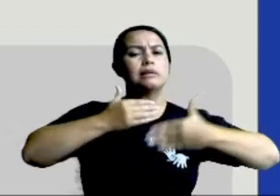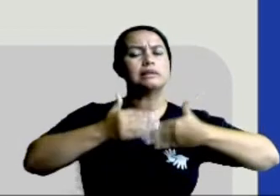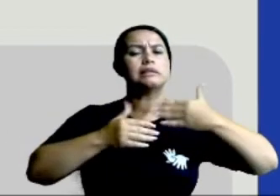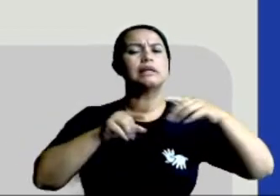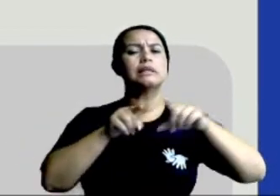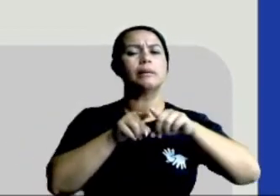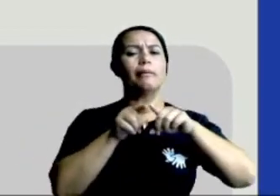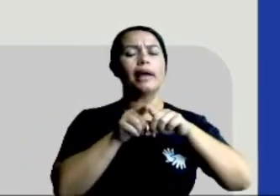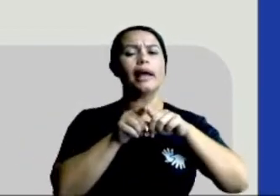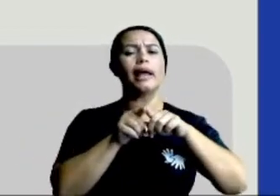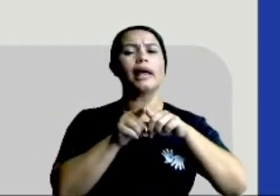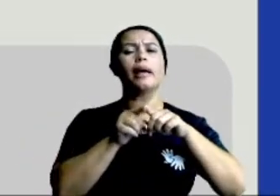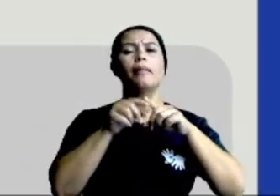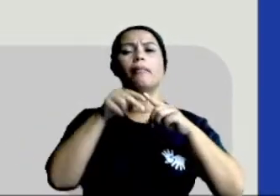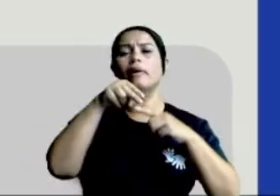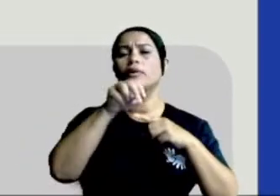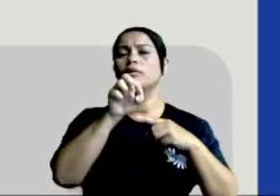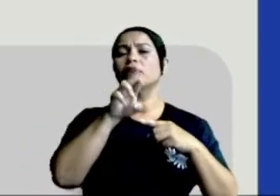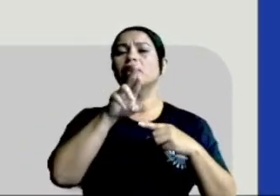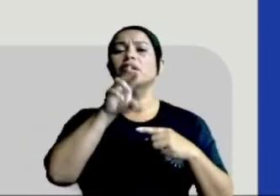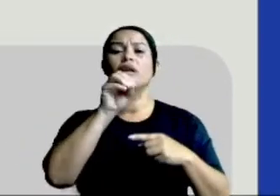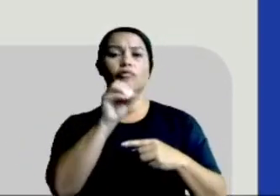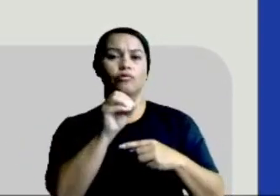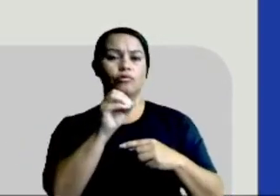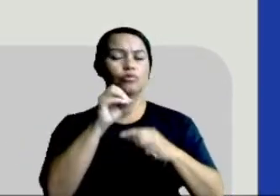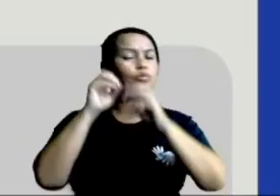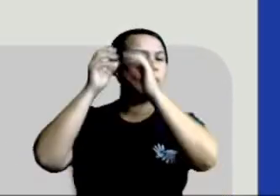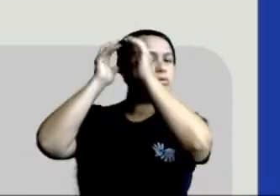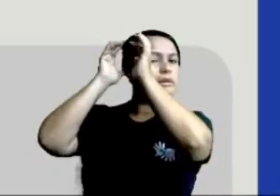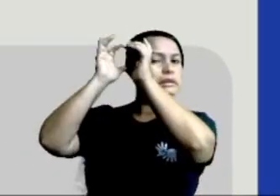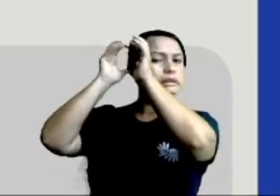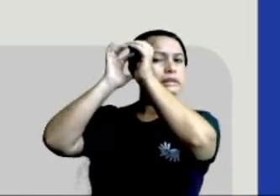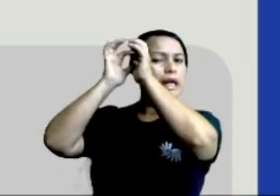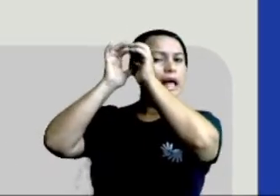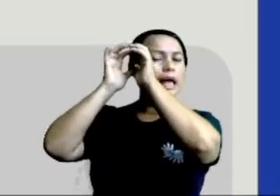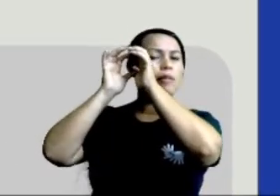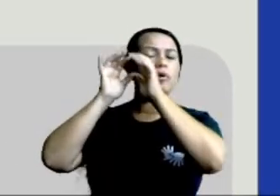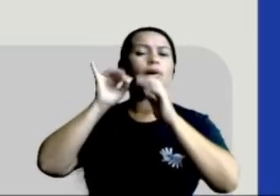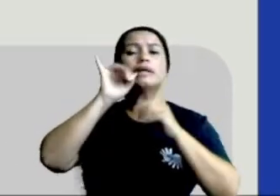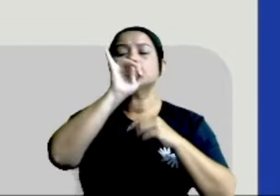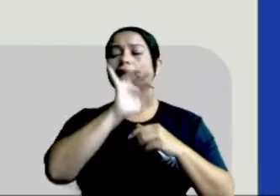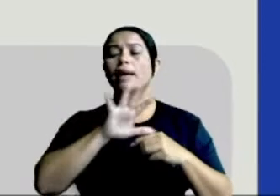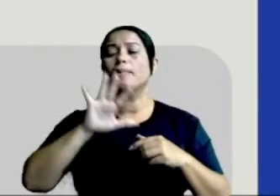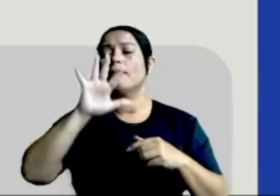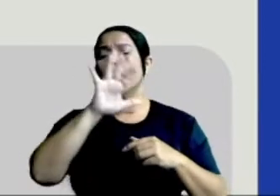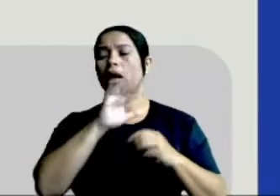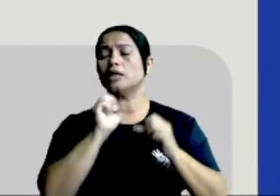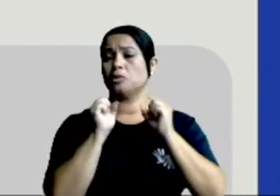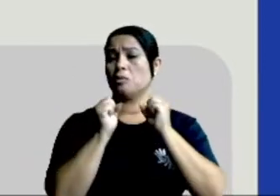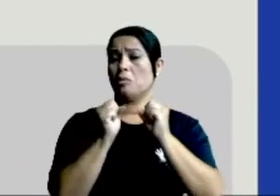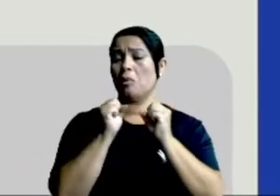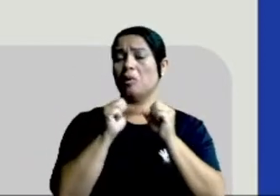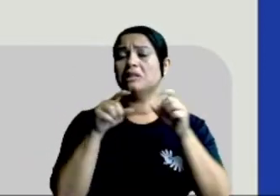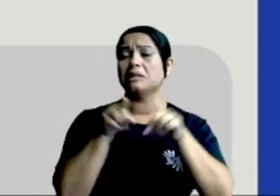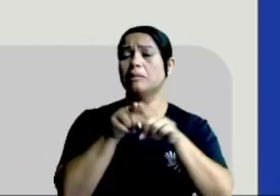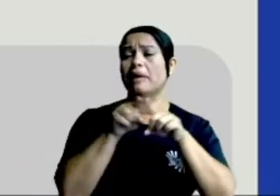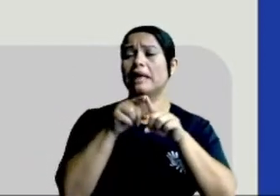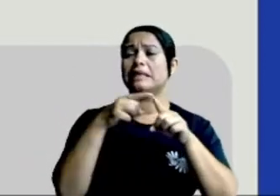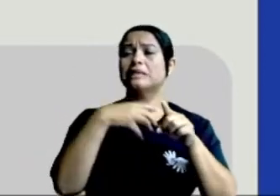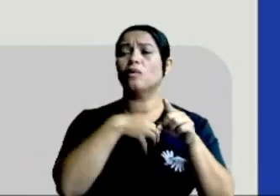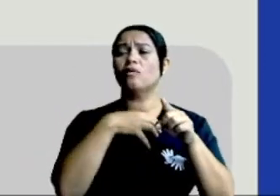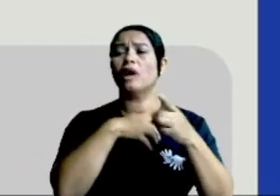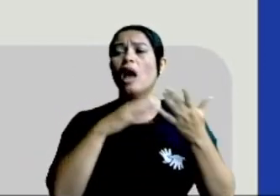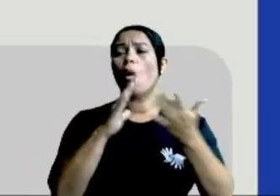nervo óptico no nosso cérebro. Então essa imagem ela pode sofrer alguma